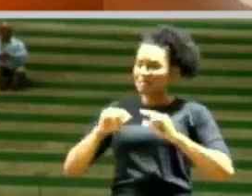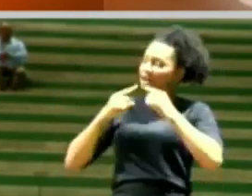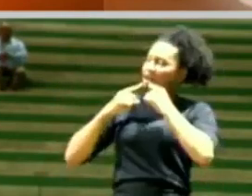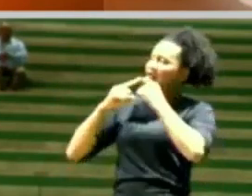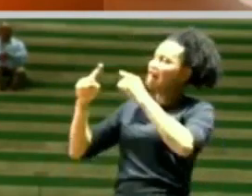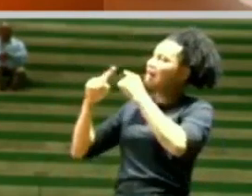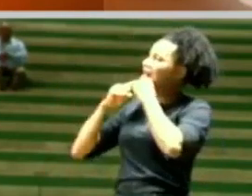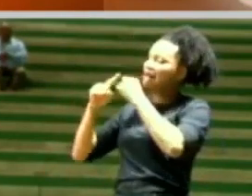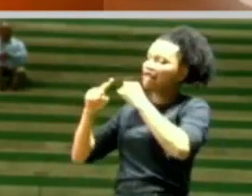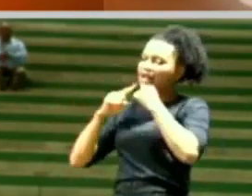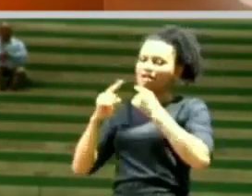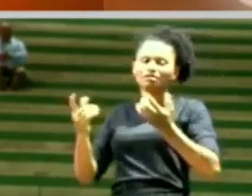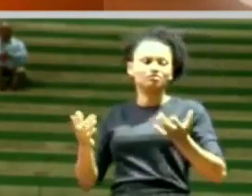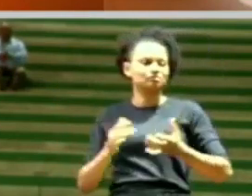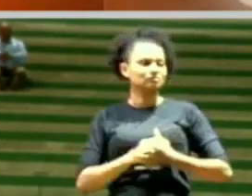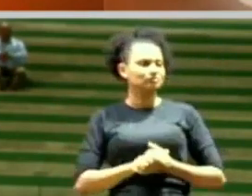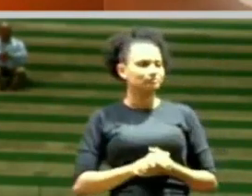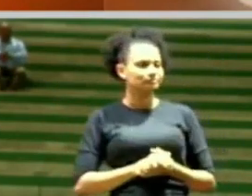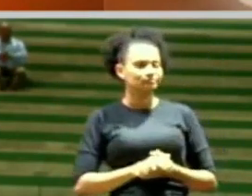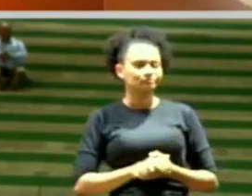reclamando.